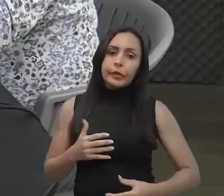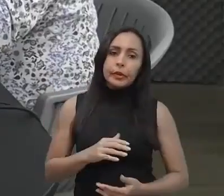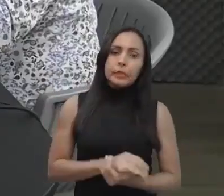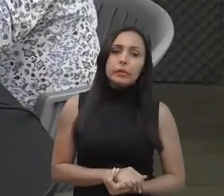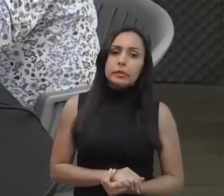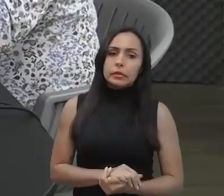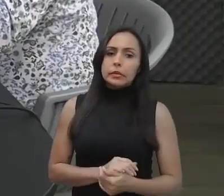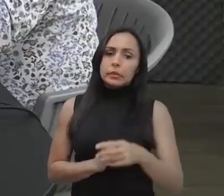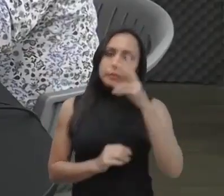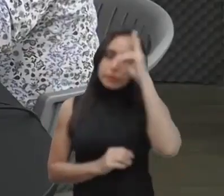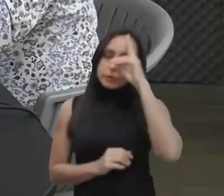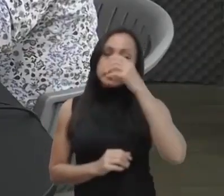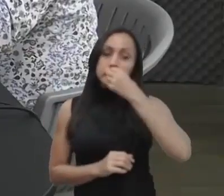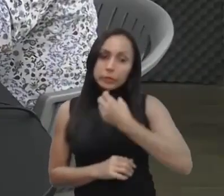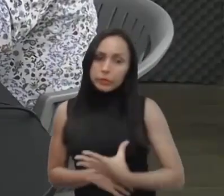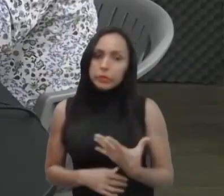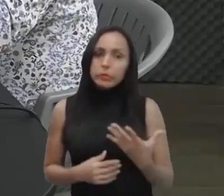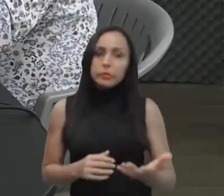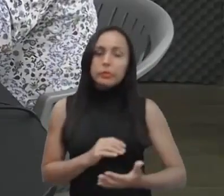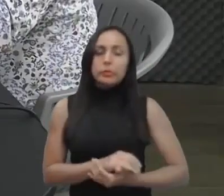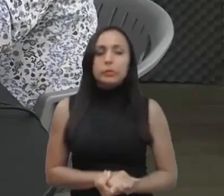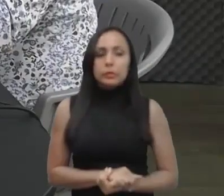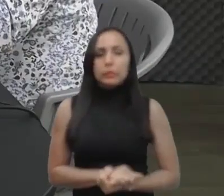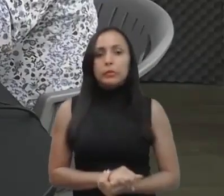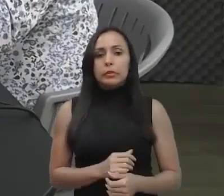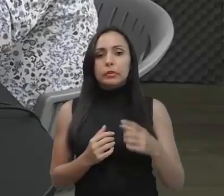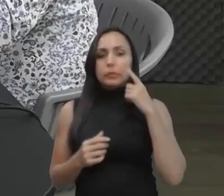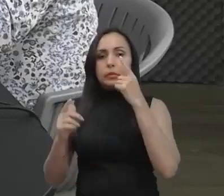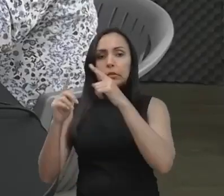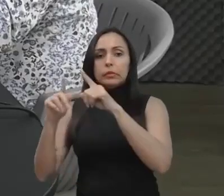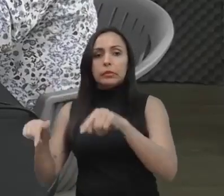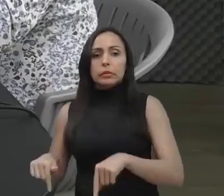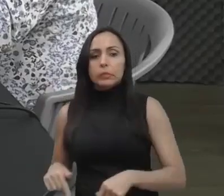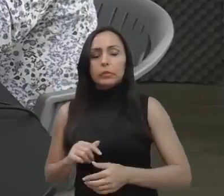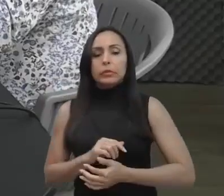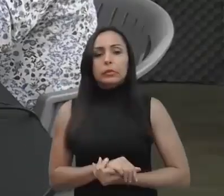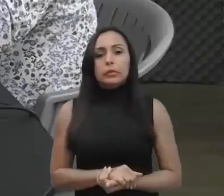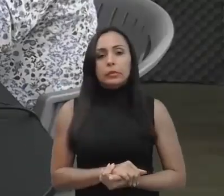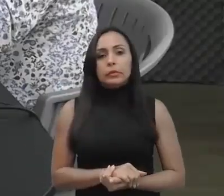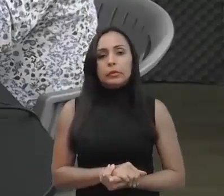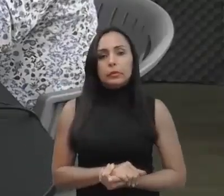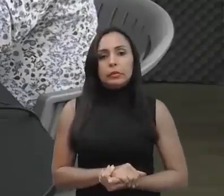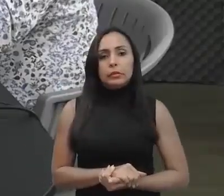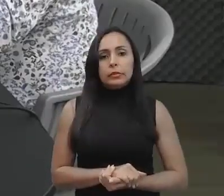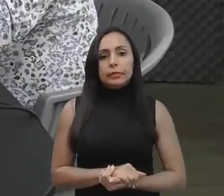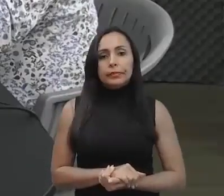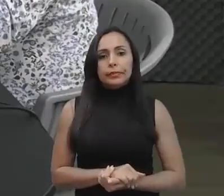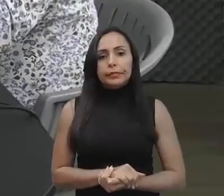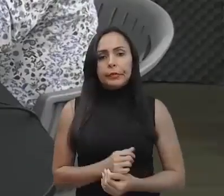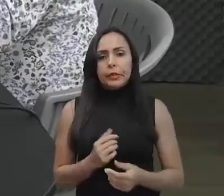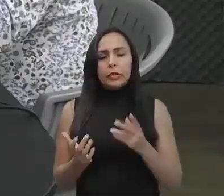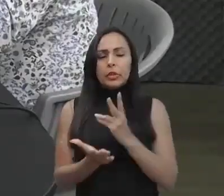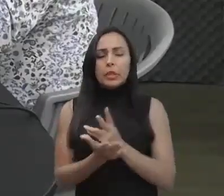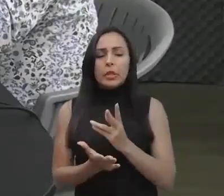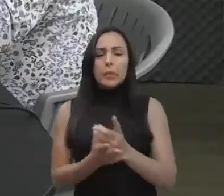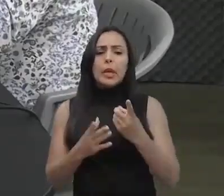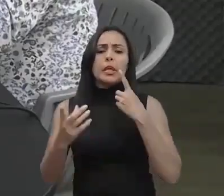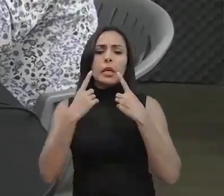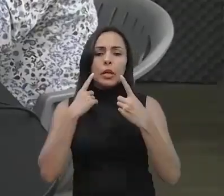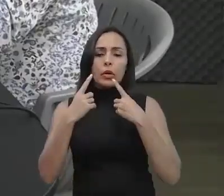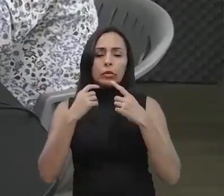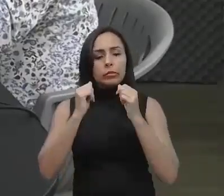atleta da gente né de bolsista de projeto da gente de esportes então assim a gente tá sempre dialogando a gente tá sempre junto